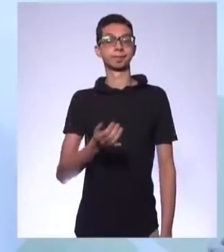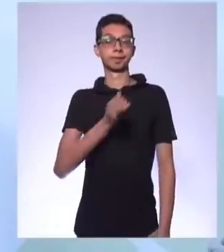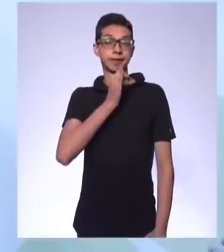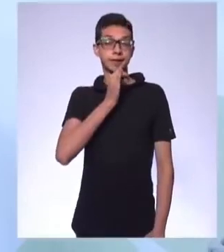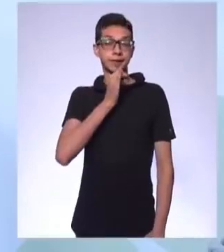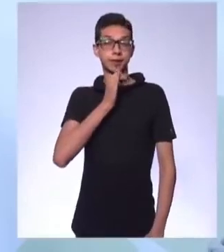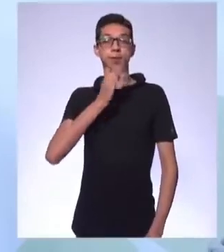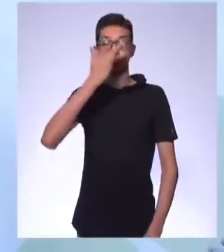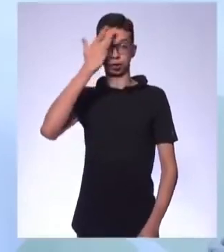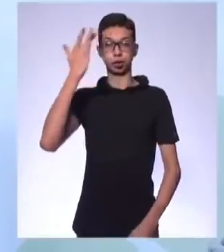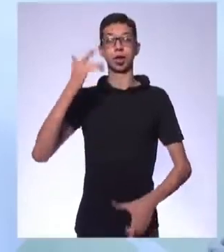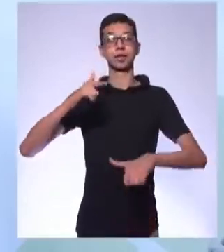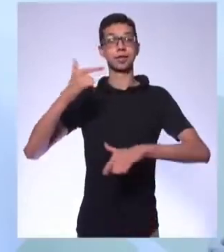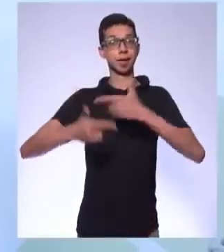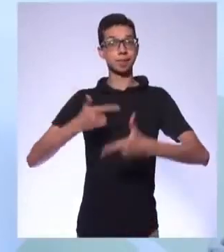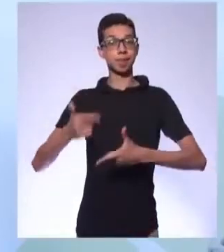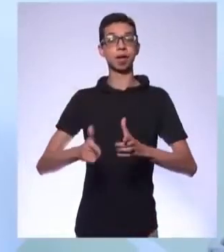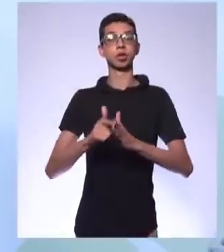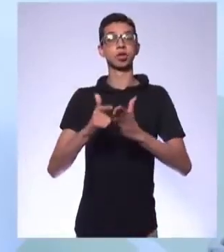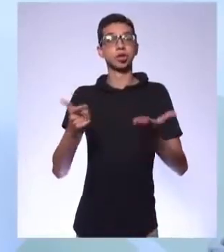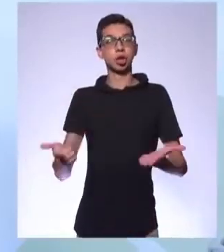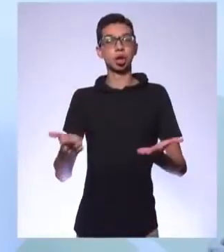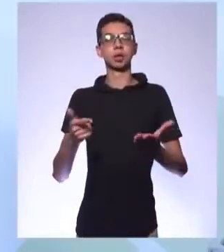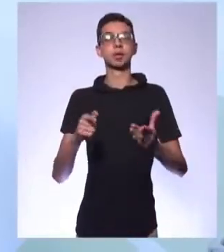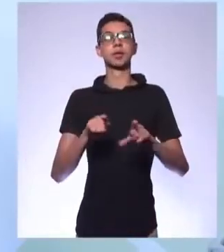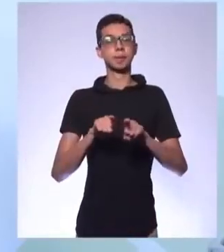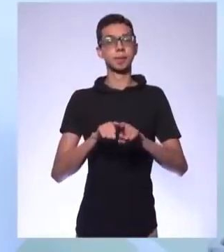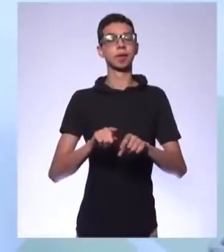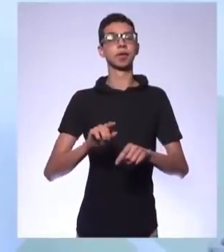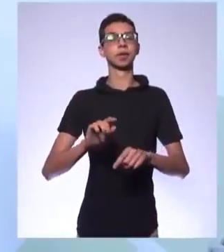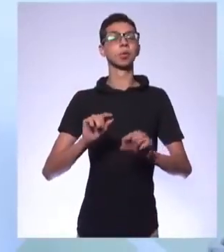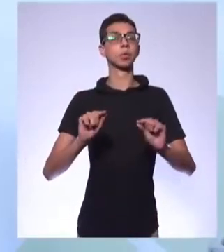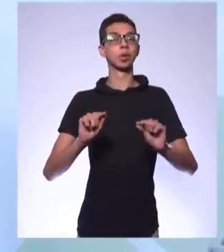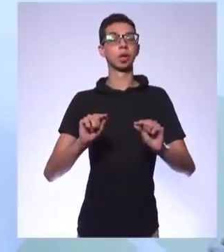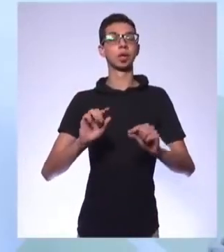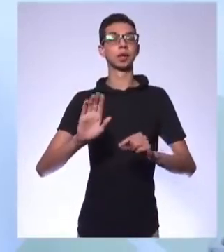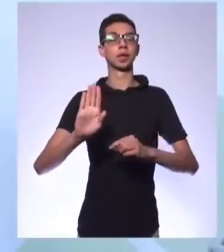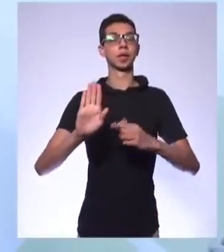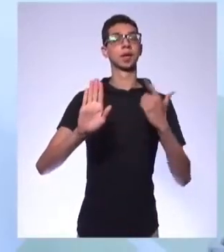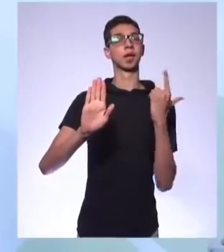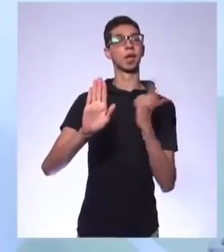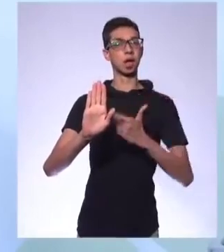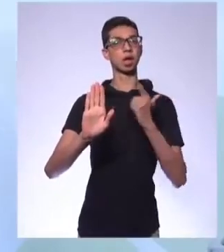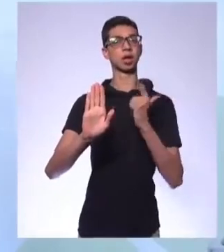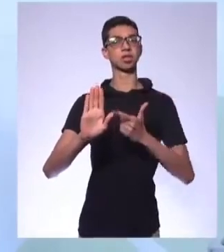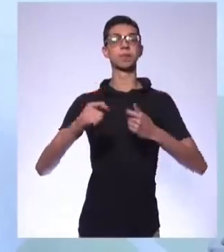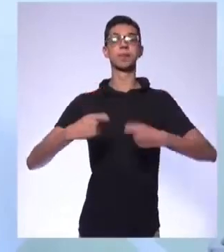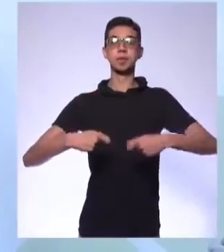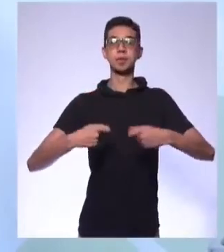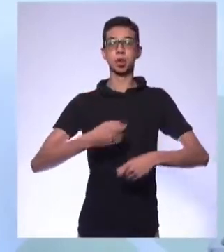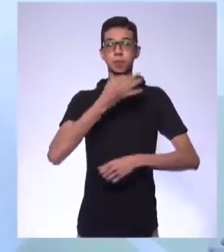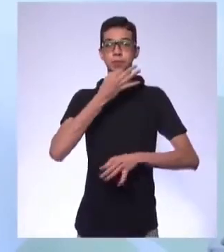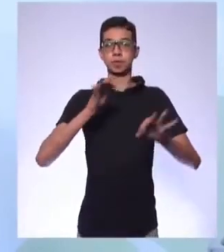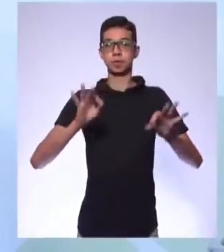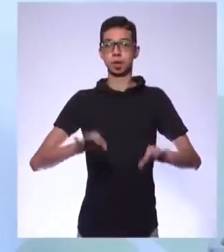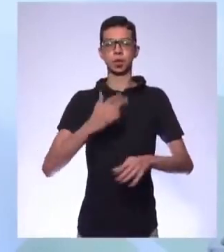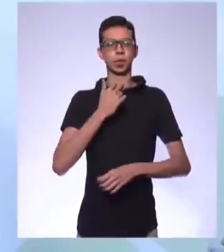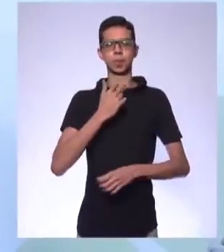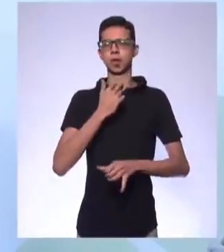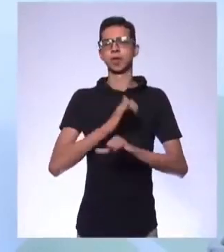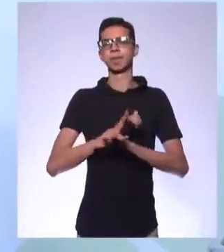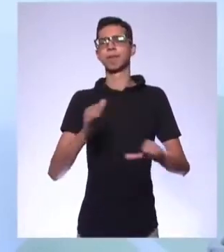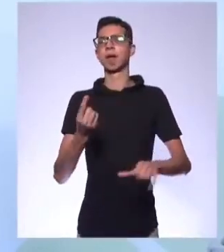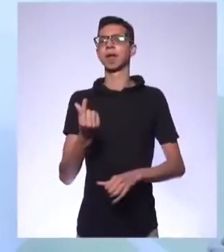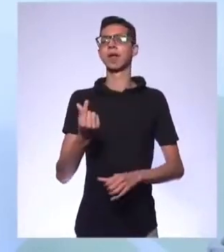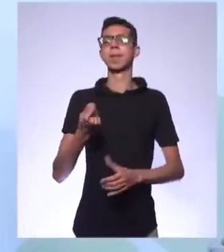área de jornalistas, para que tenha assim, uma opinião que seja ali correta, sem influência do marketing, de quanto vai me